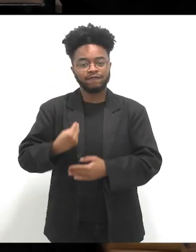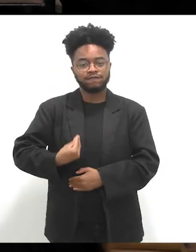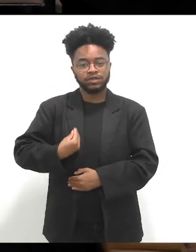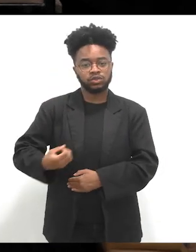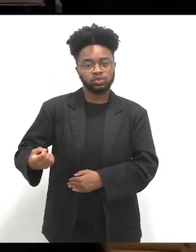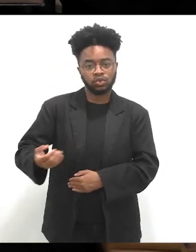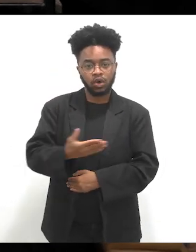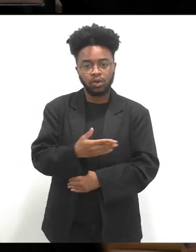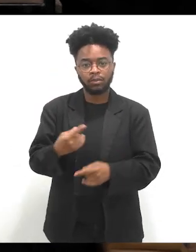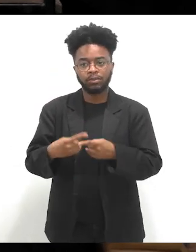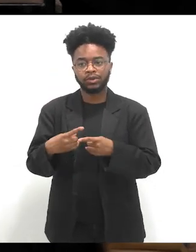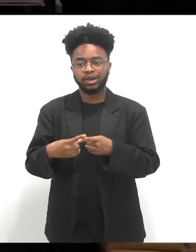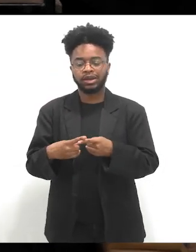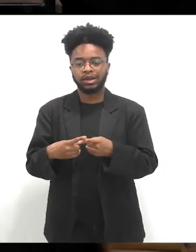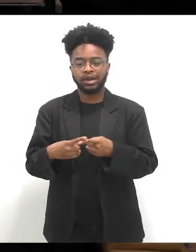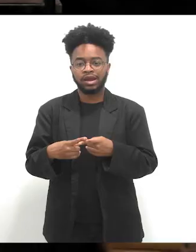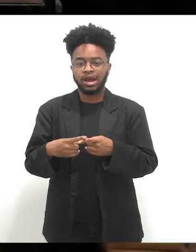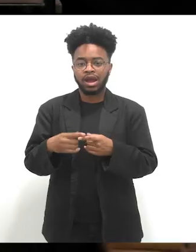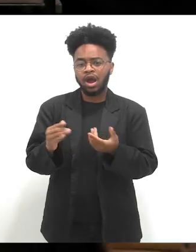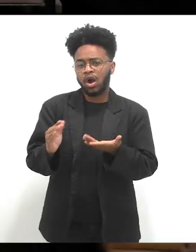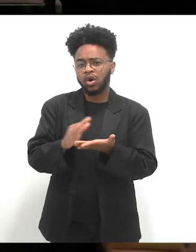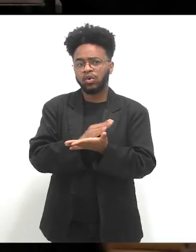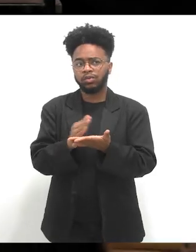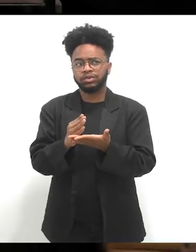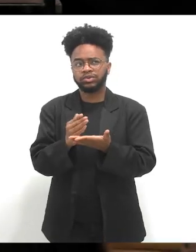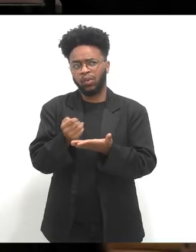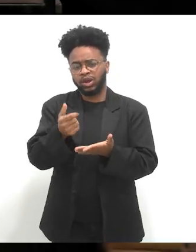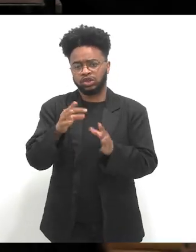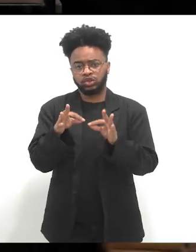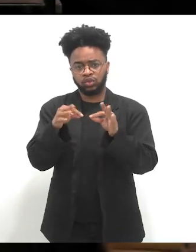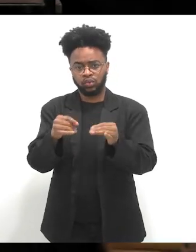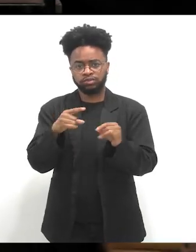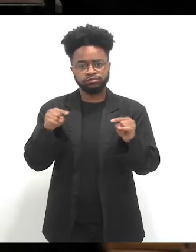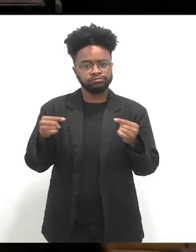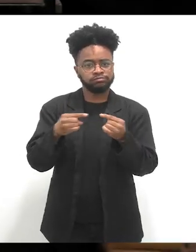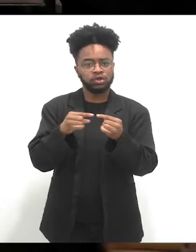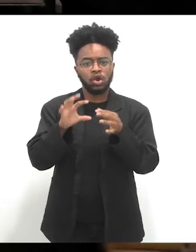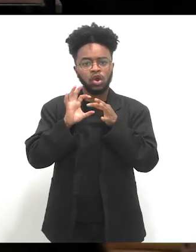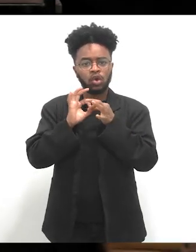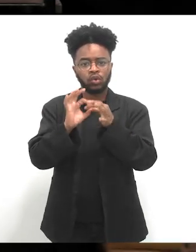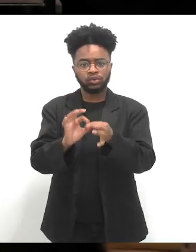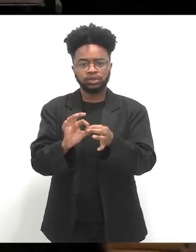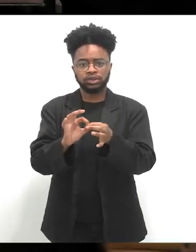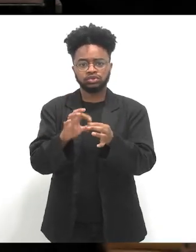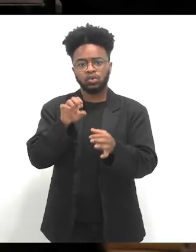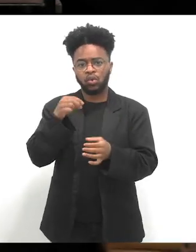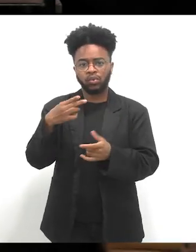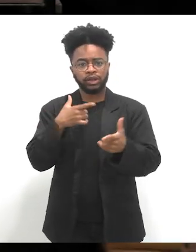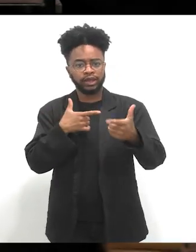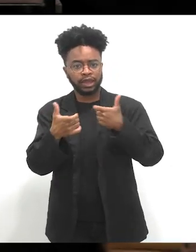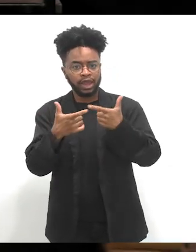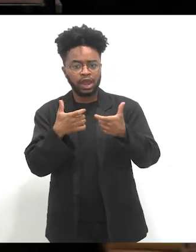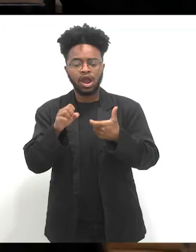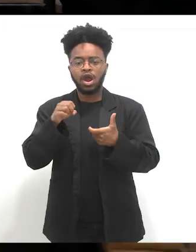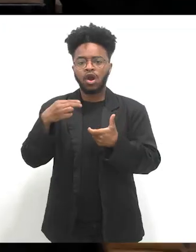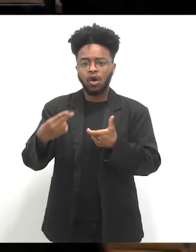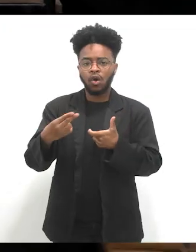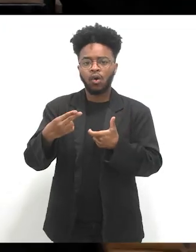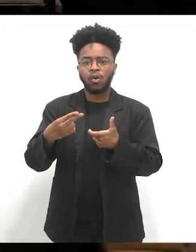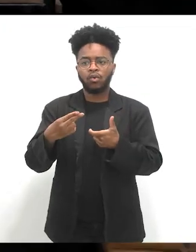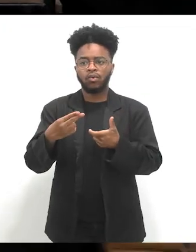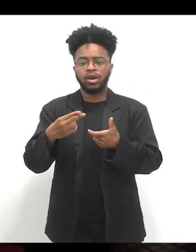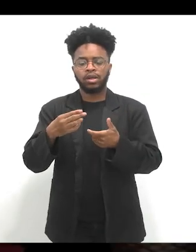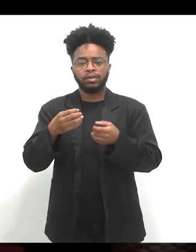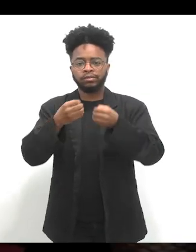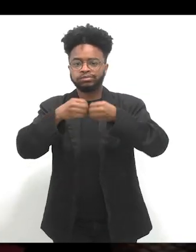nova vida, né, e muitas, praticamente todas, vindo de um contexto ou de guerras ou de graves